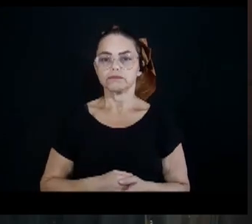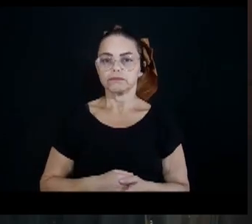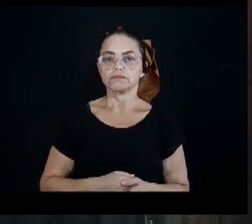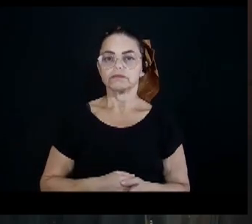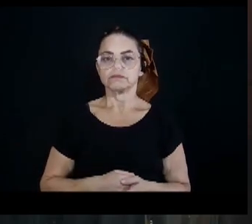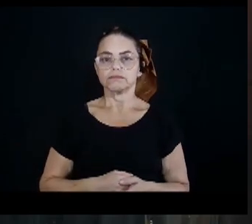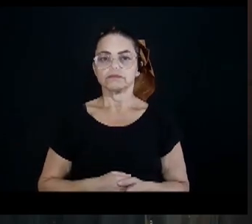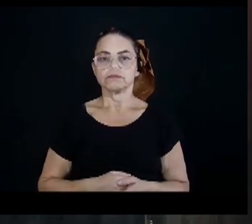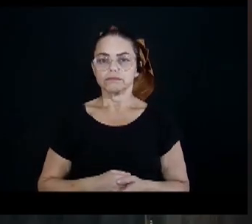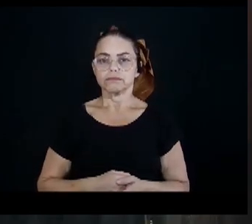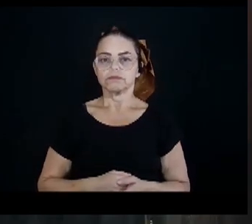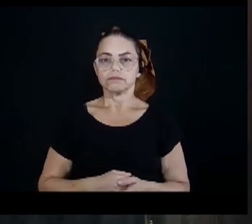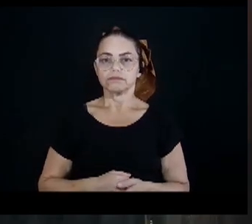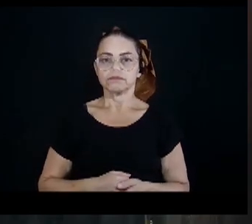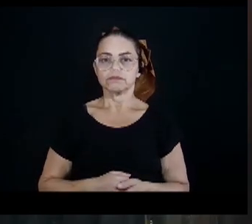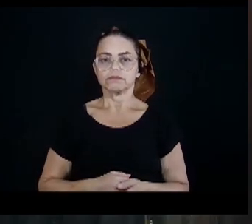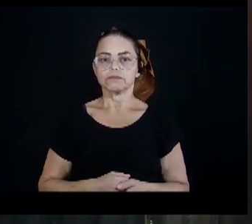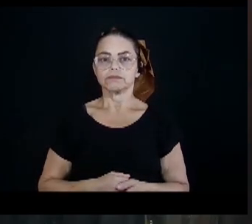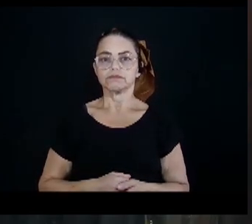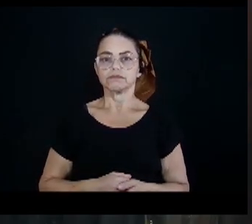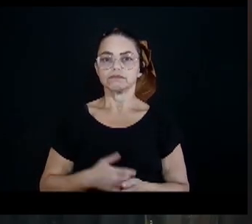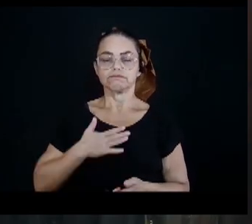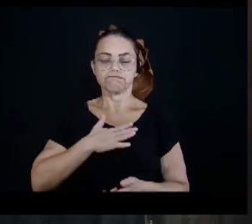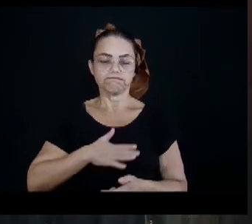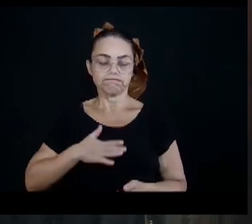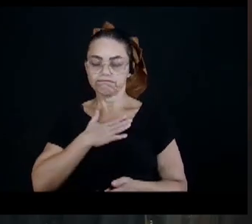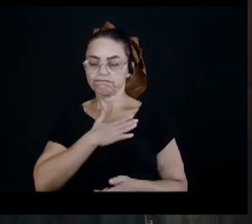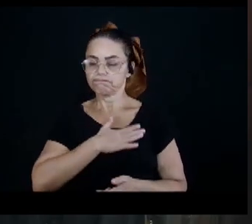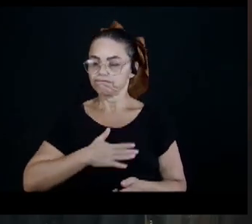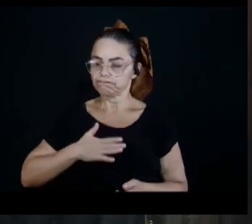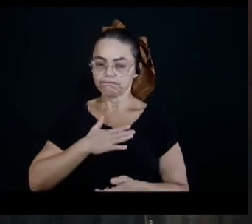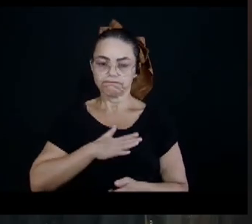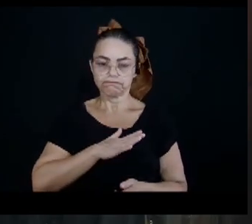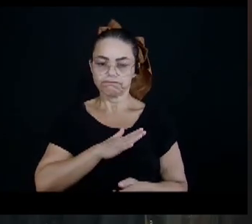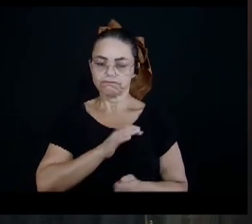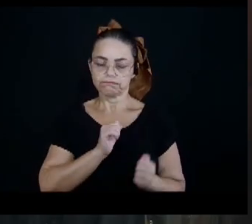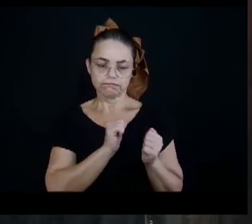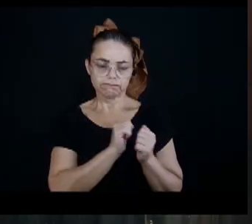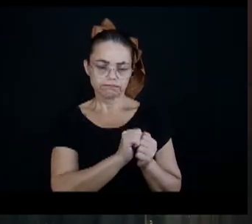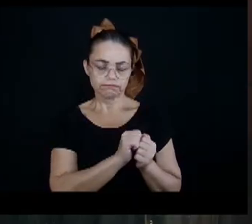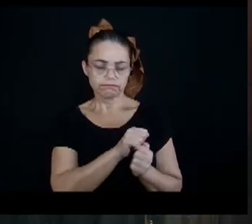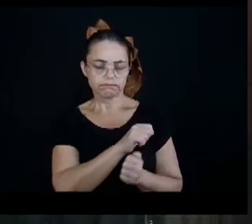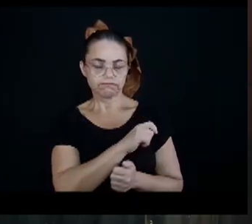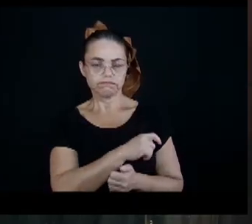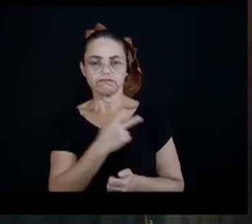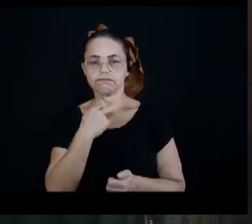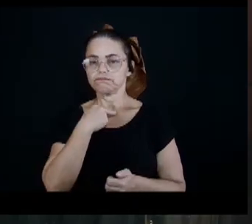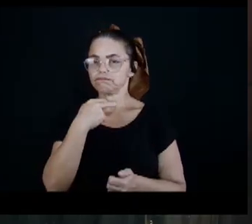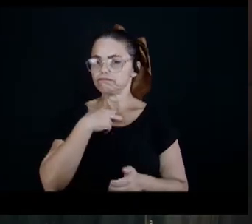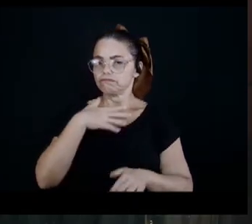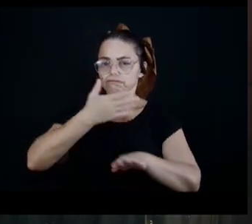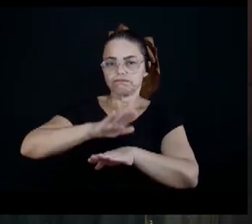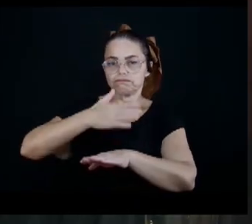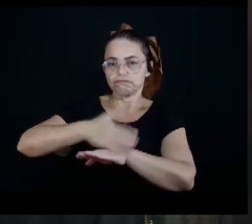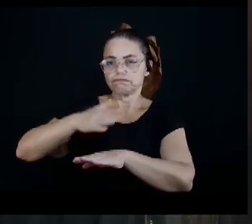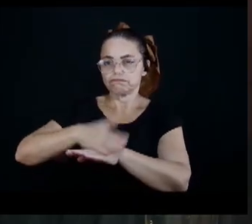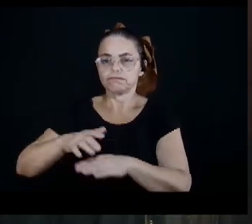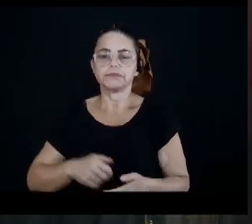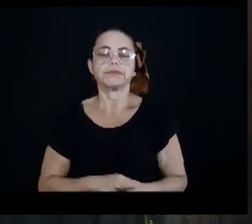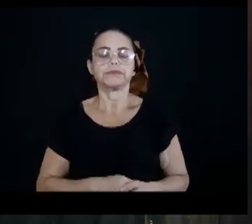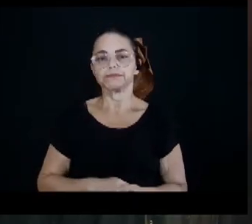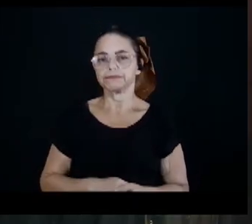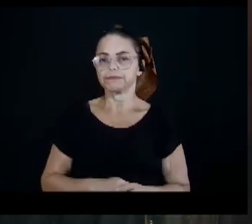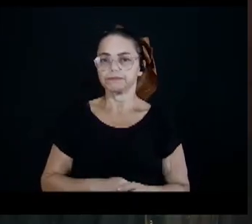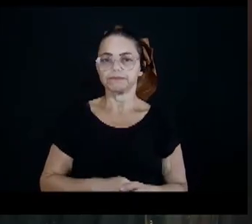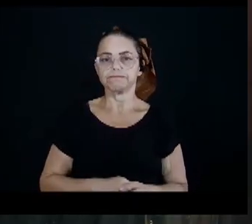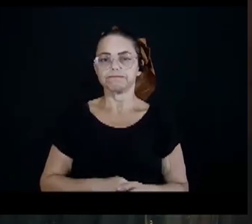um desprazer de estar junto com os outros, já que eu não posso participar, né? E aí, olha a depressão que pode